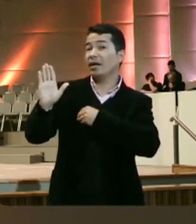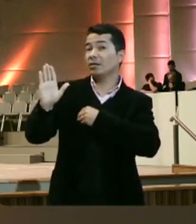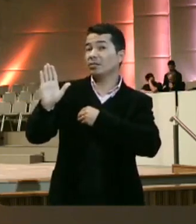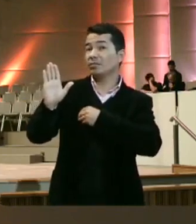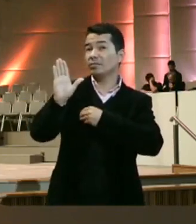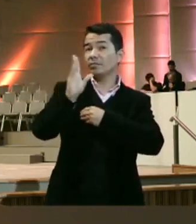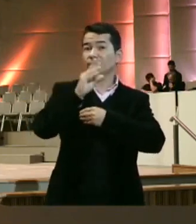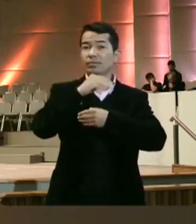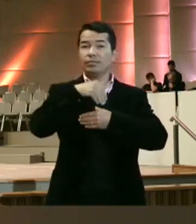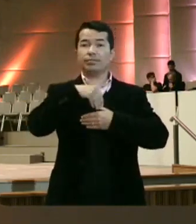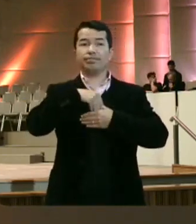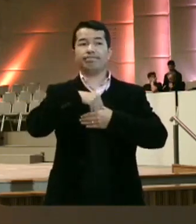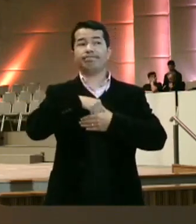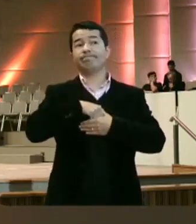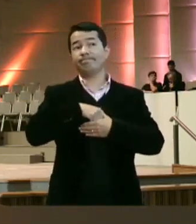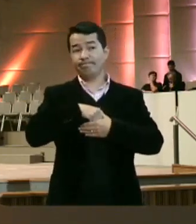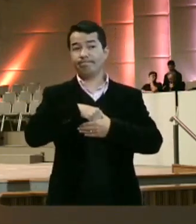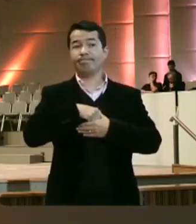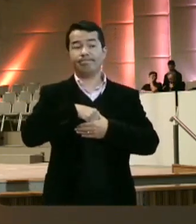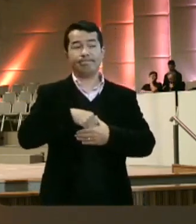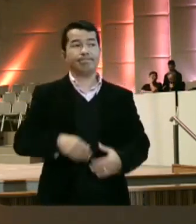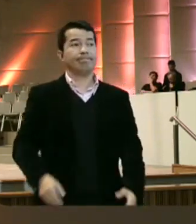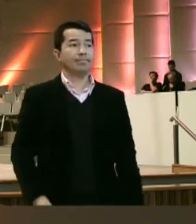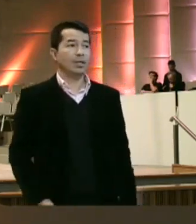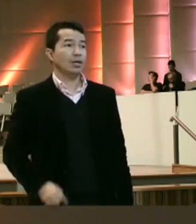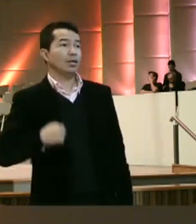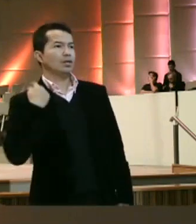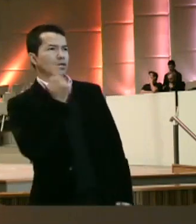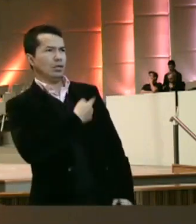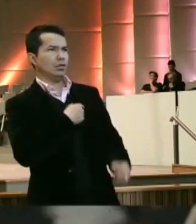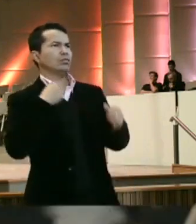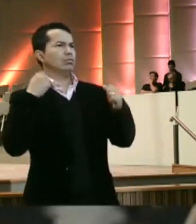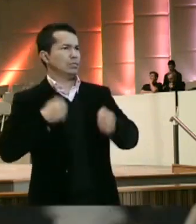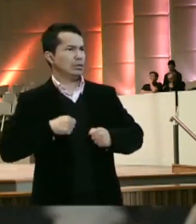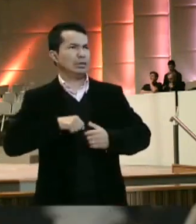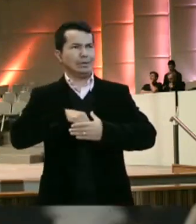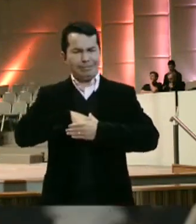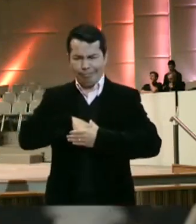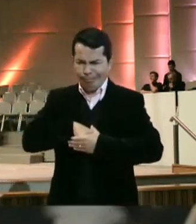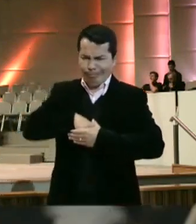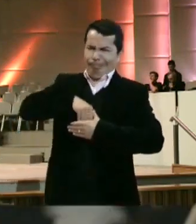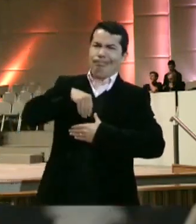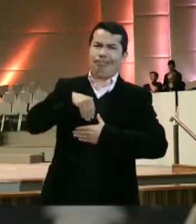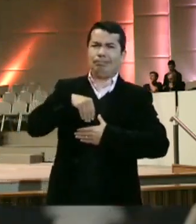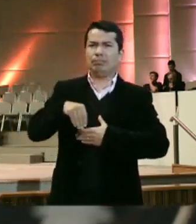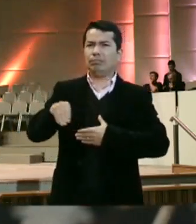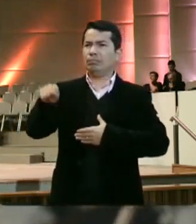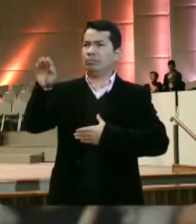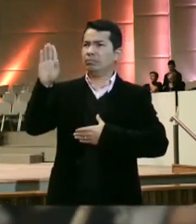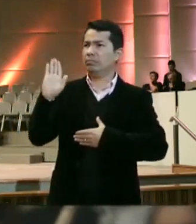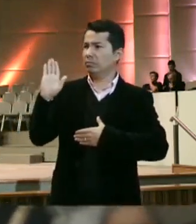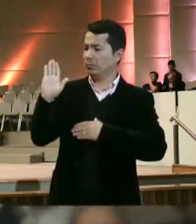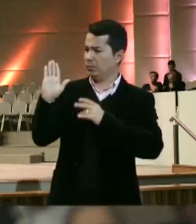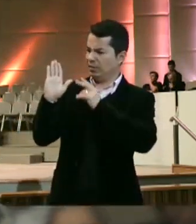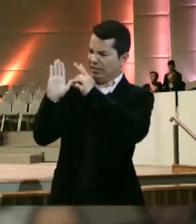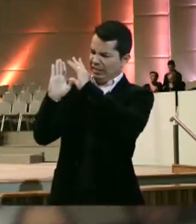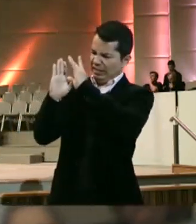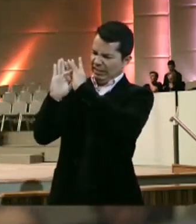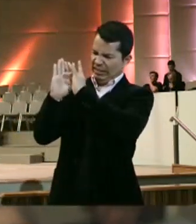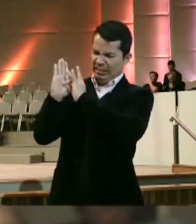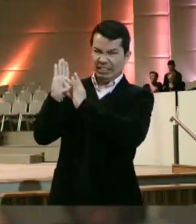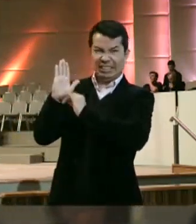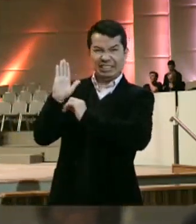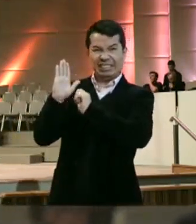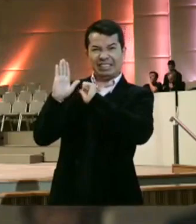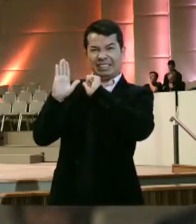humana, e a gente precisa ser transformado de dentro para fora. E Jesus vai dizer exatamente isso, né?